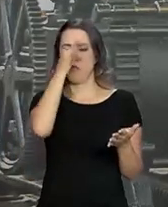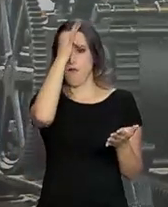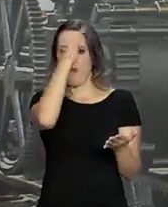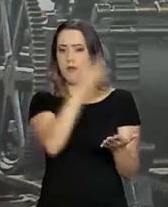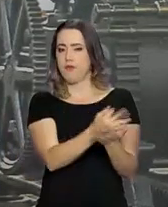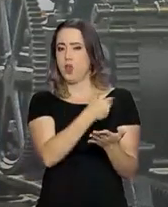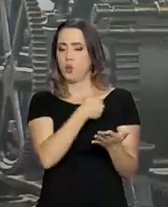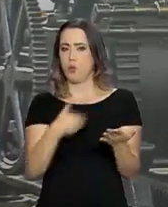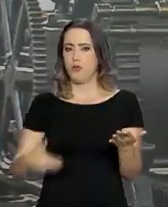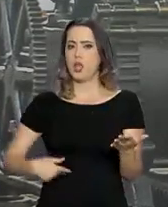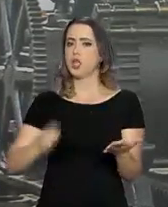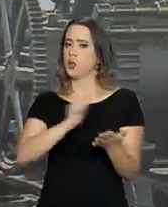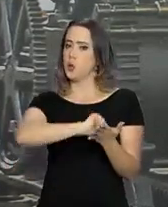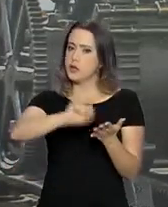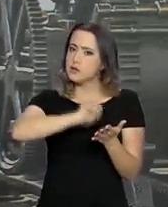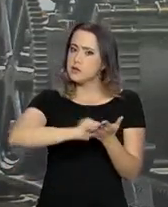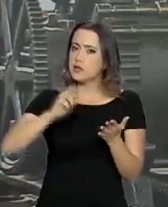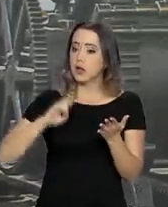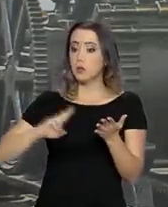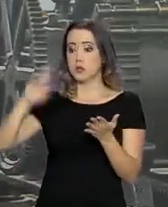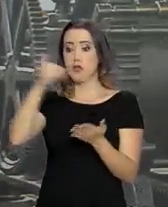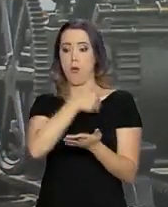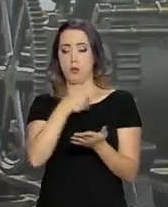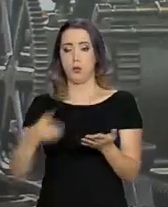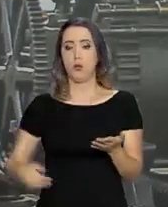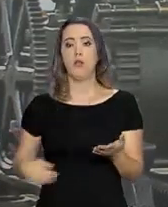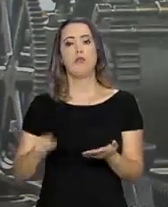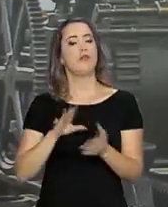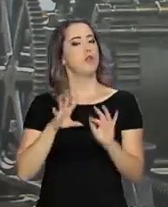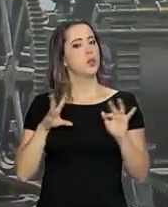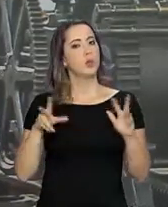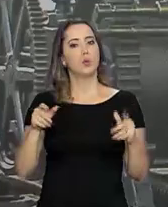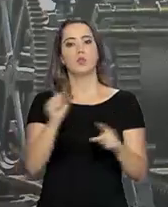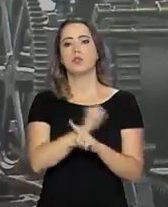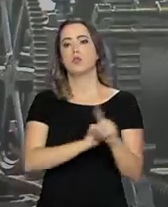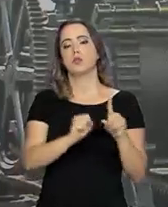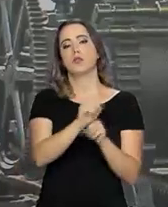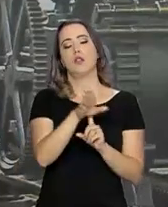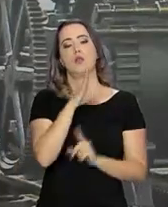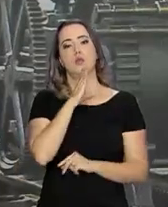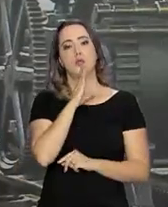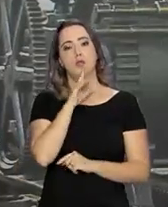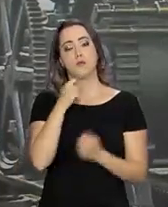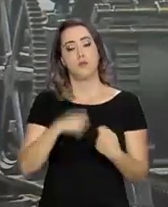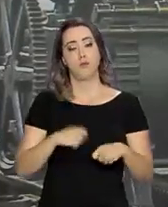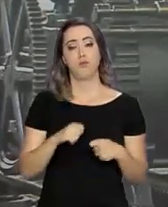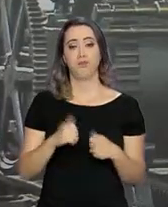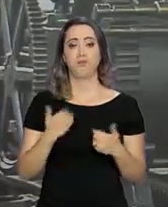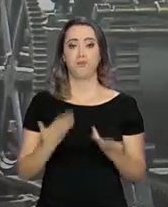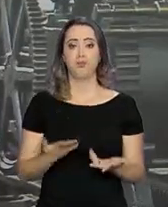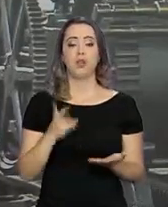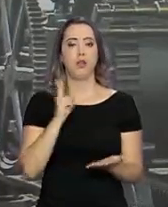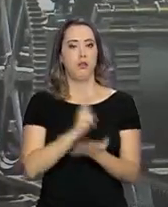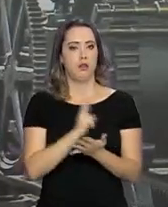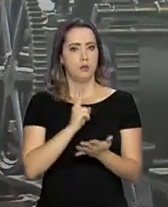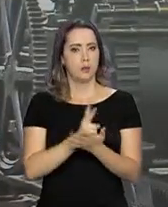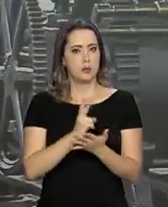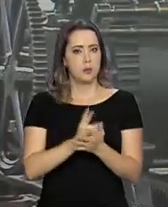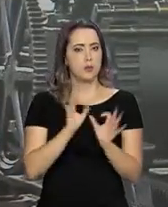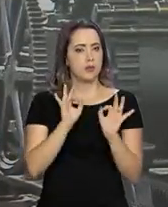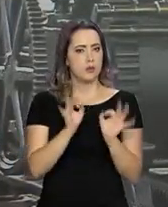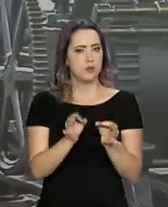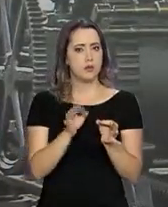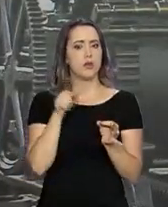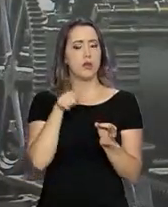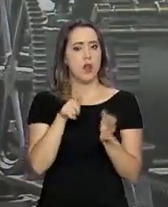pública, assinado por autoridade pública e com efeitos para toda a sociedade, certo? E ao mesmo tempo em que ele é oficializado,